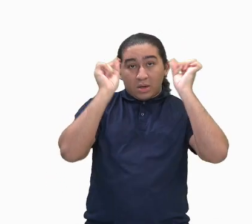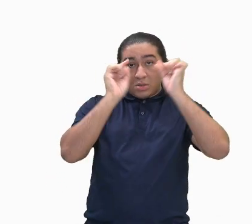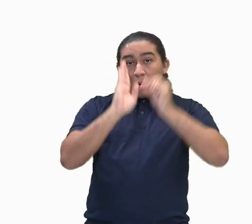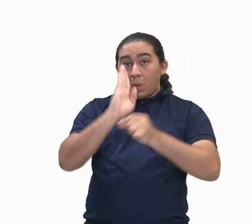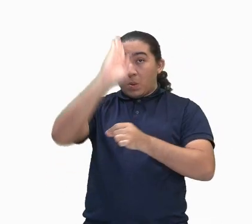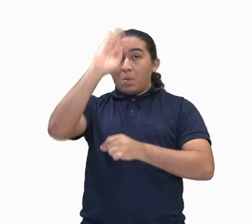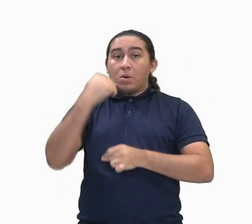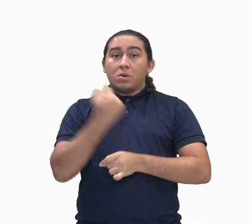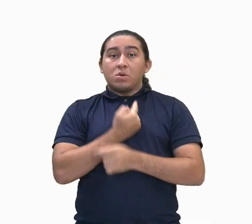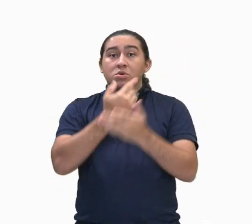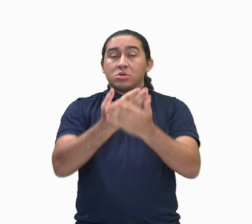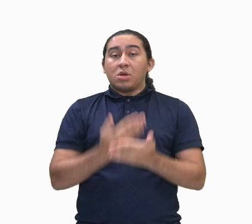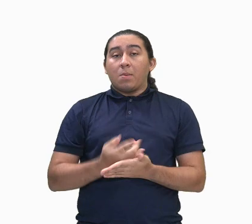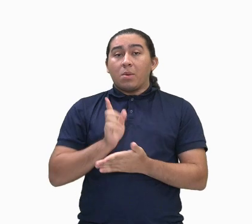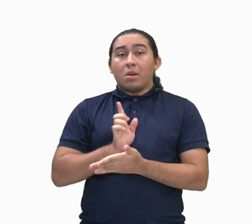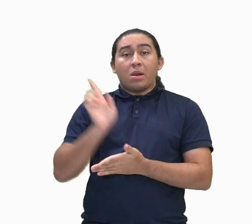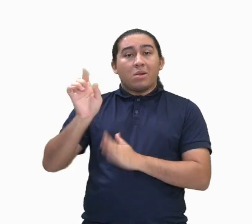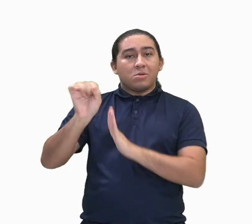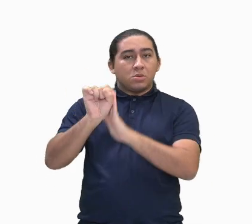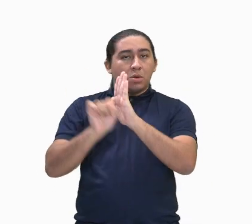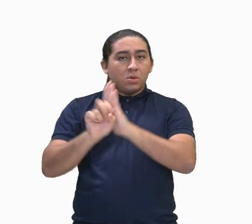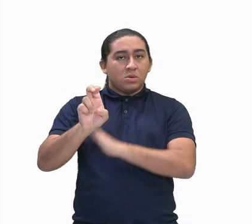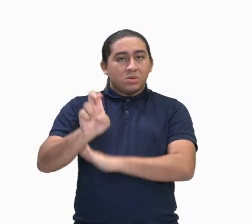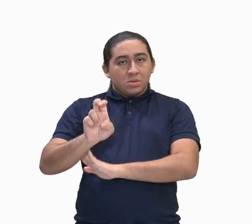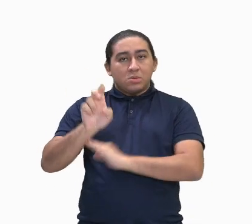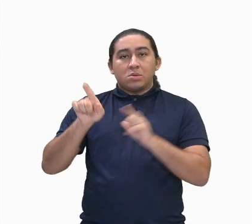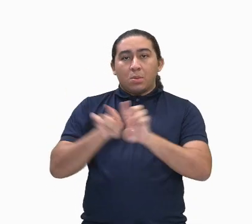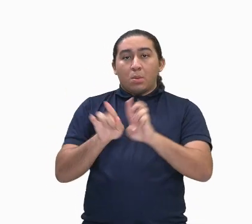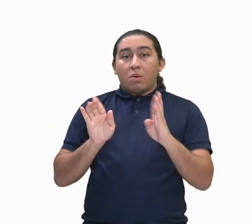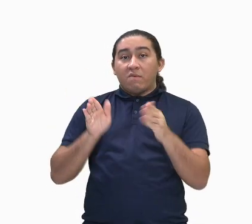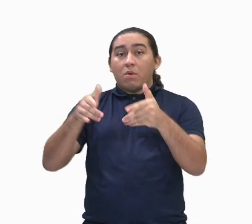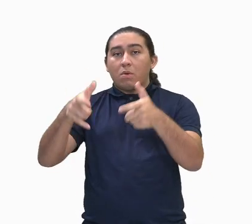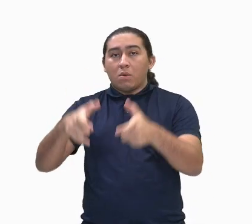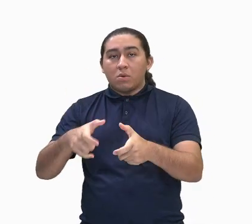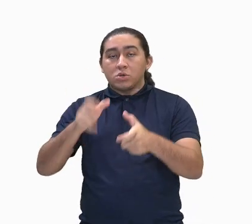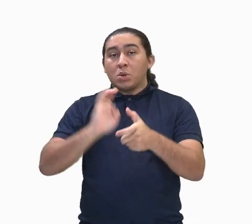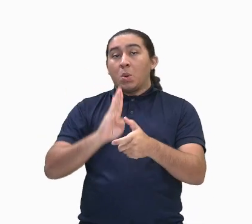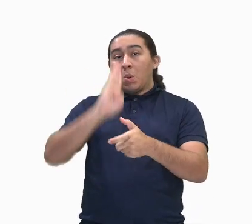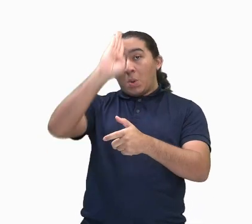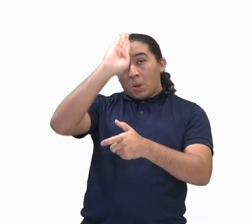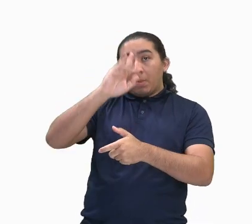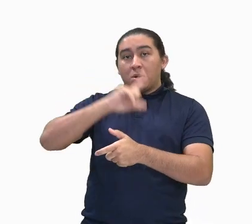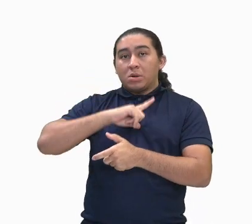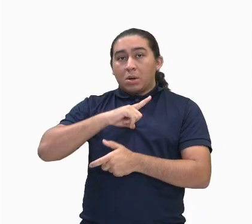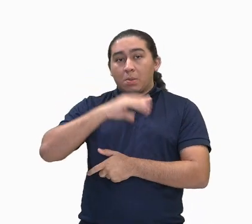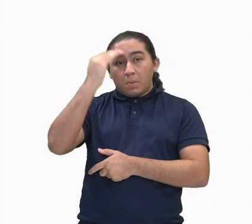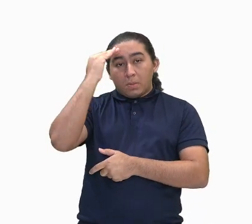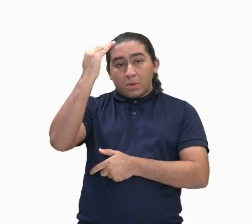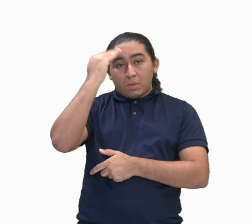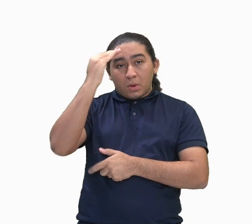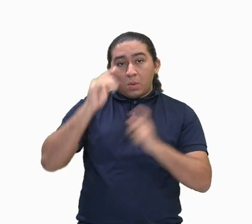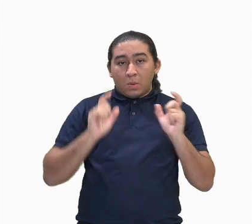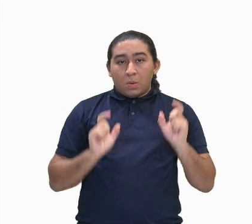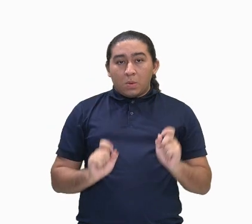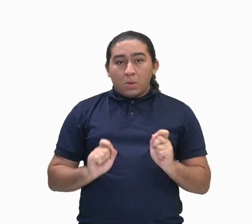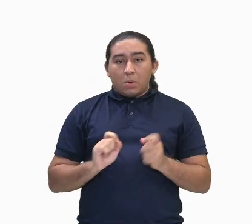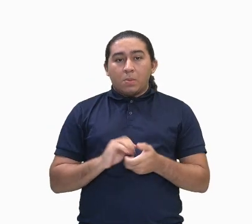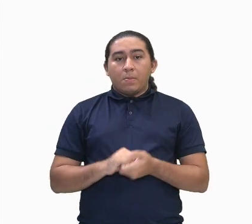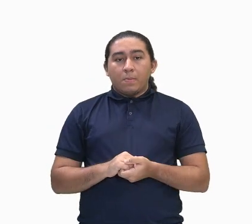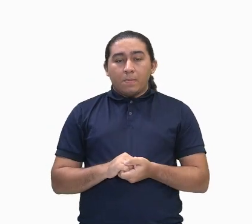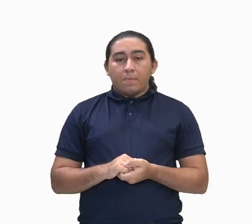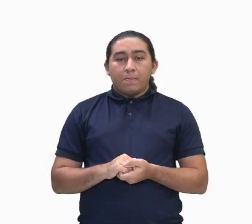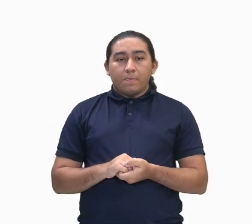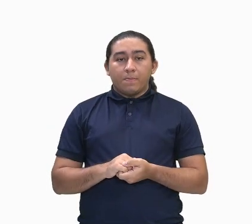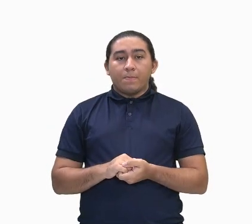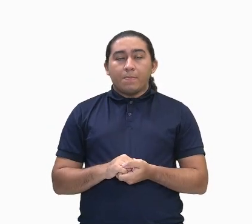também que no século V, focando especificamente Roma, nós vamos ter um cenário em que esse grande império